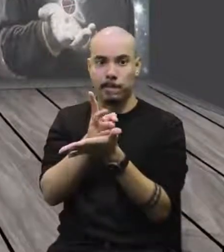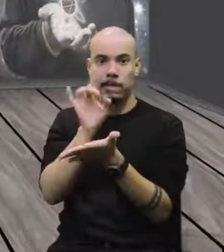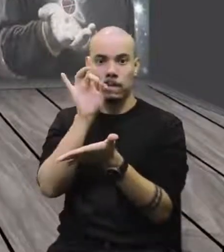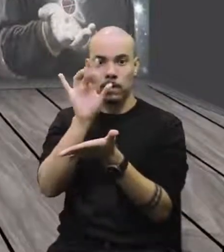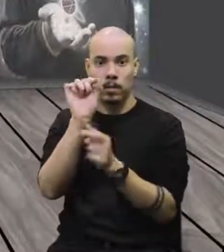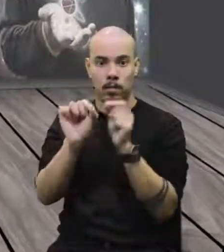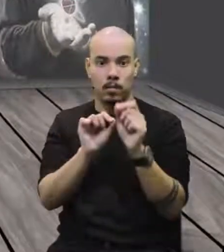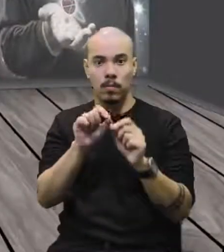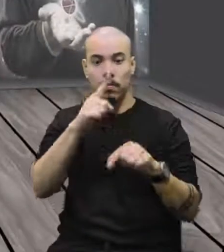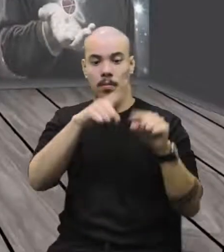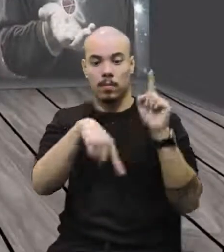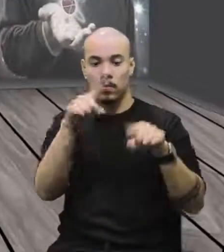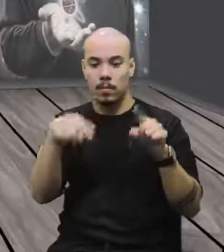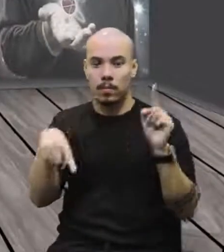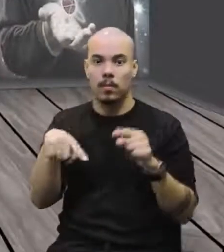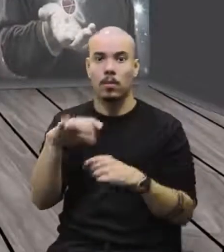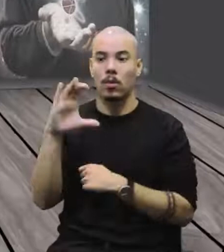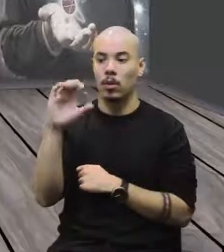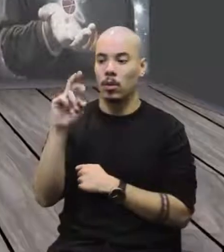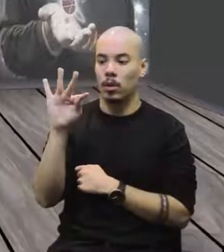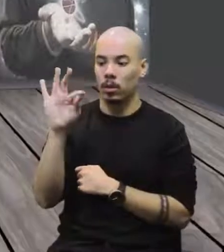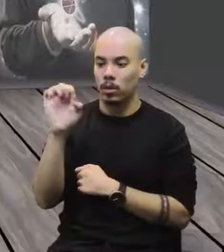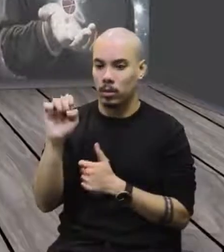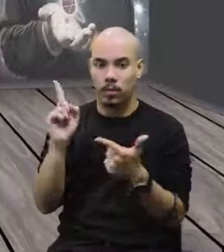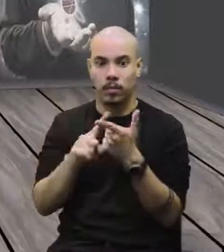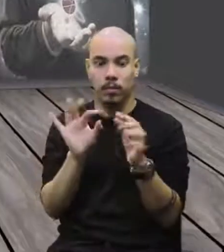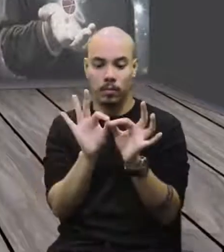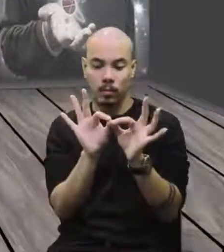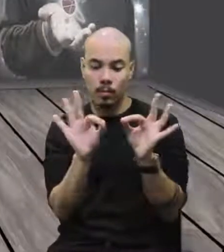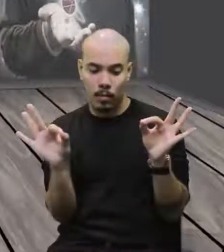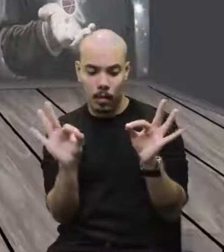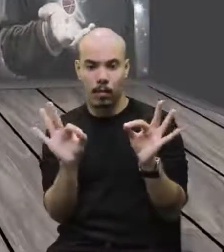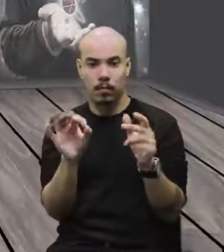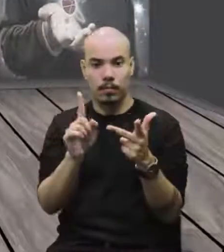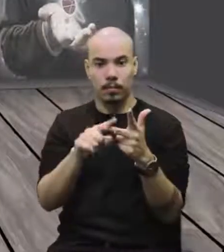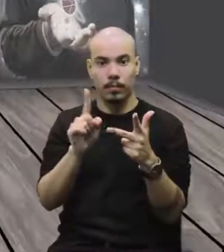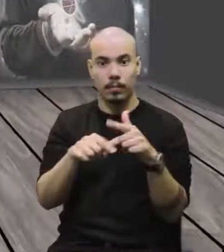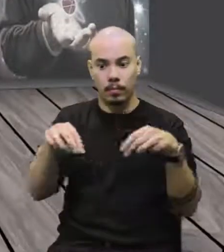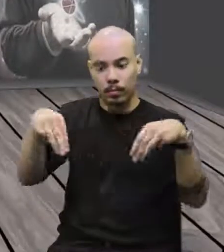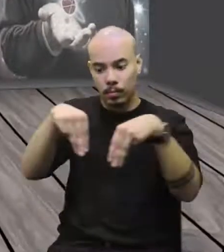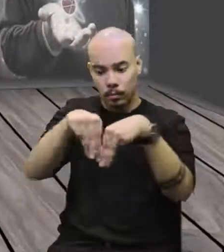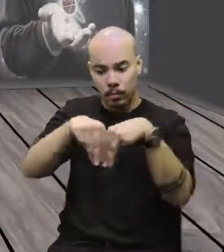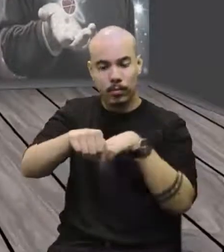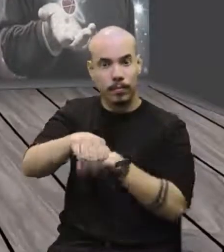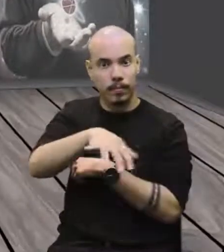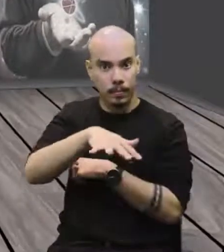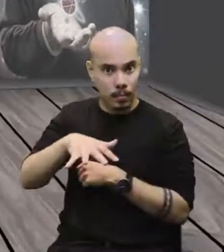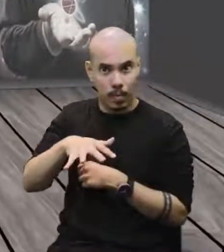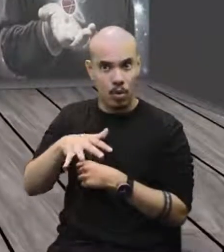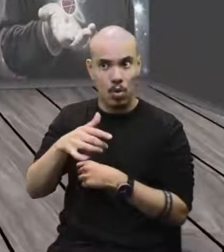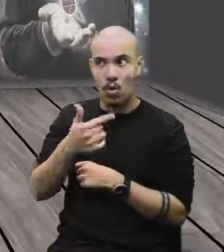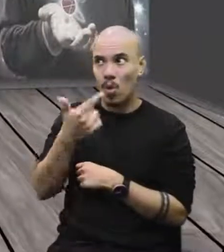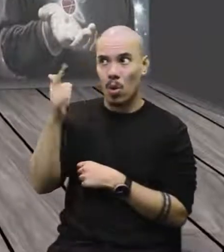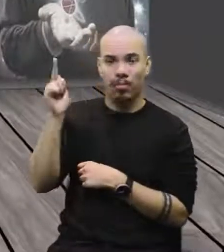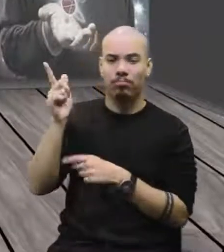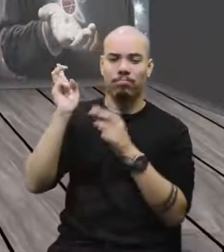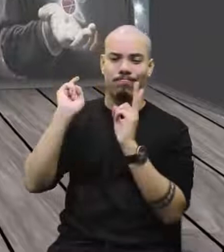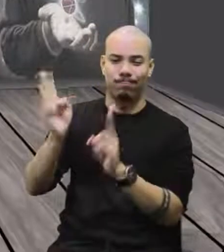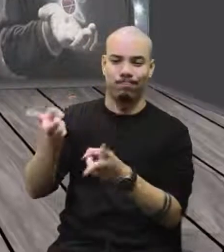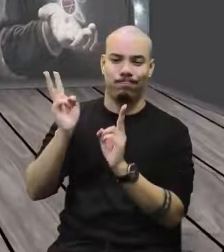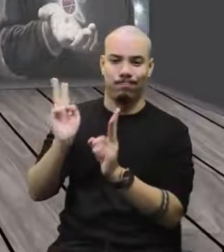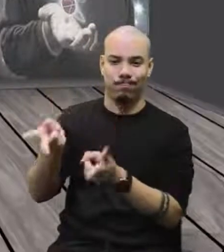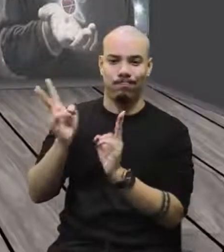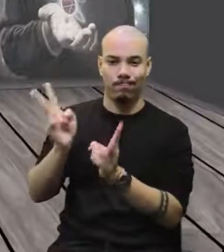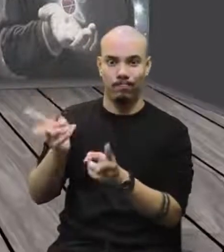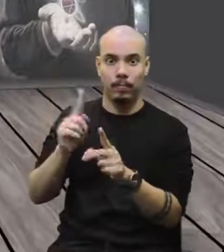variáveis, corrente, comprimento do fio, no caso, o campo magnético. O restante Não muda, o que muda é